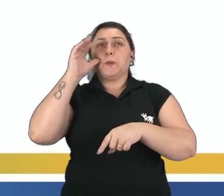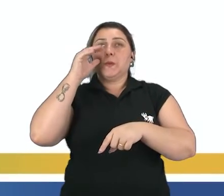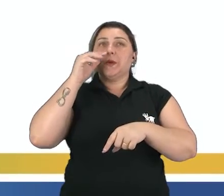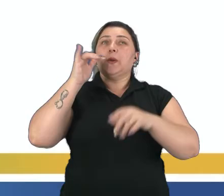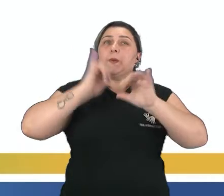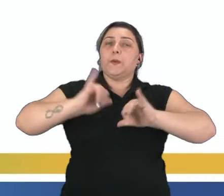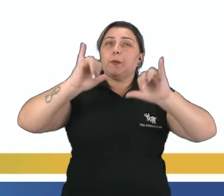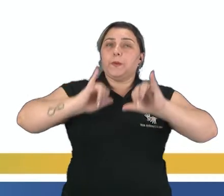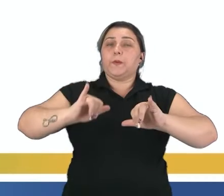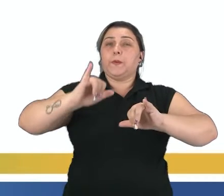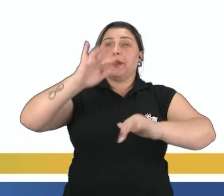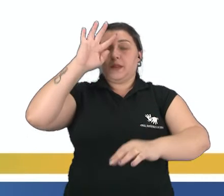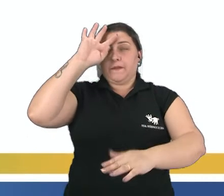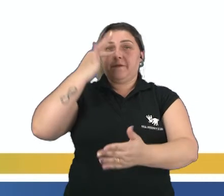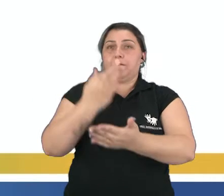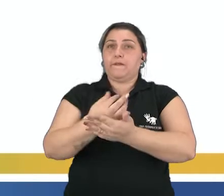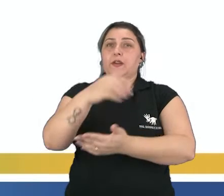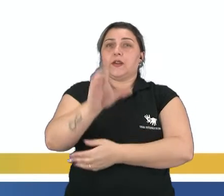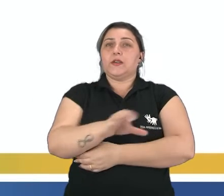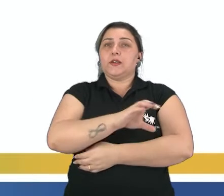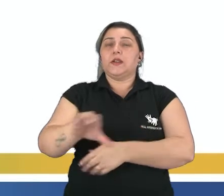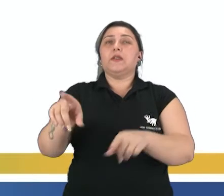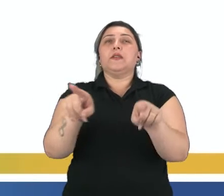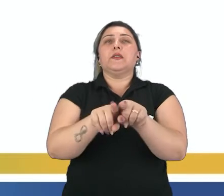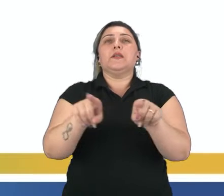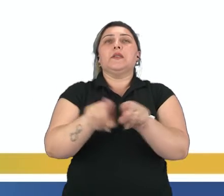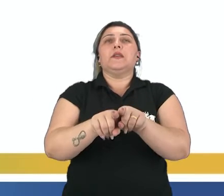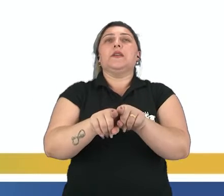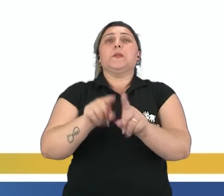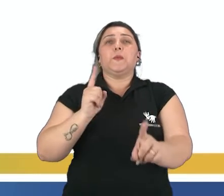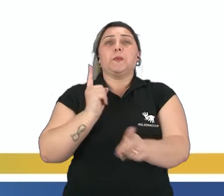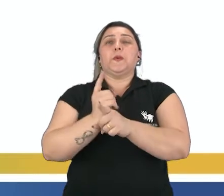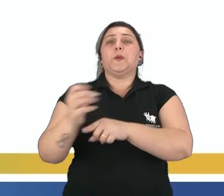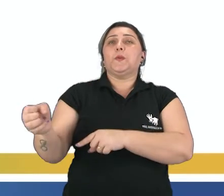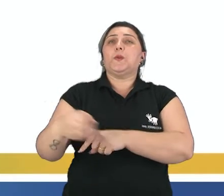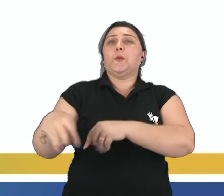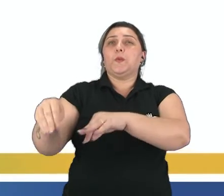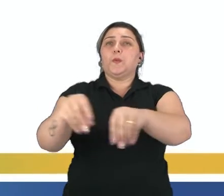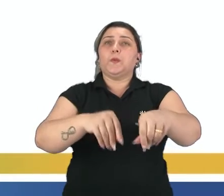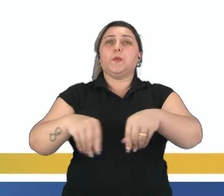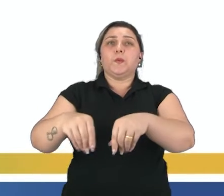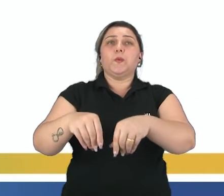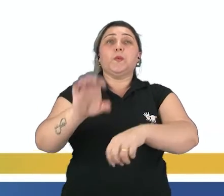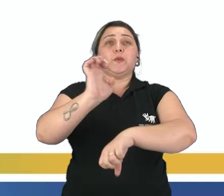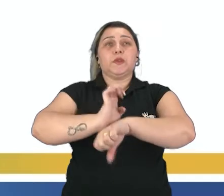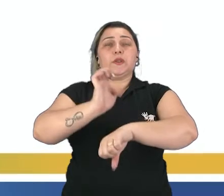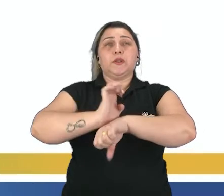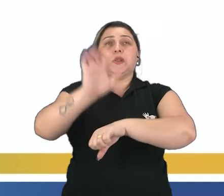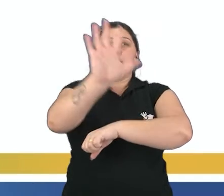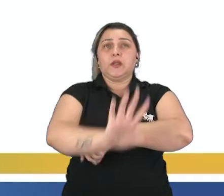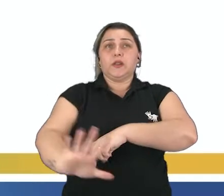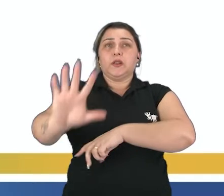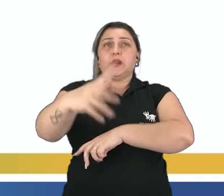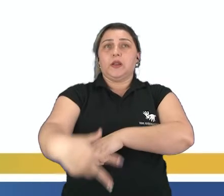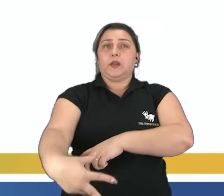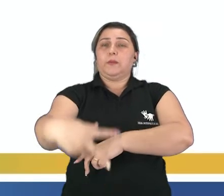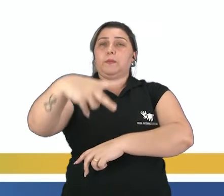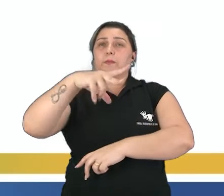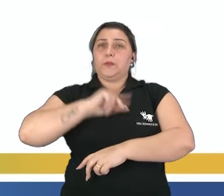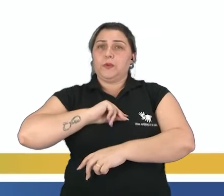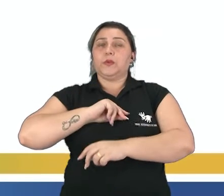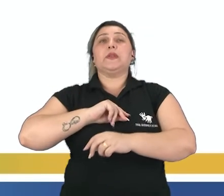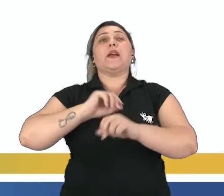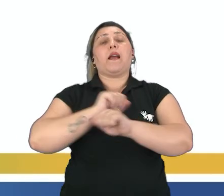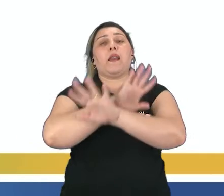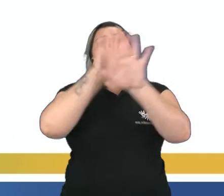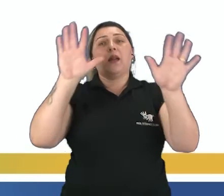propagação da fé cristã também impulsionaram a descoberta de novos territórios. O Estado Nacional Moderno Português